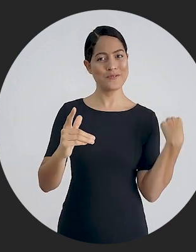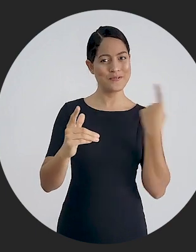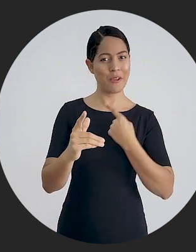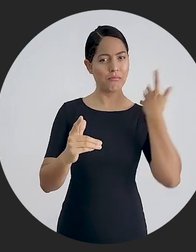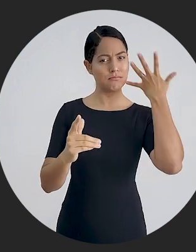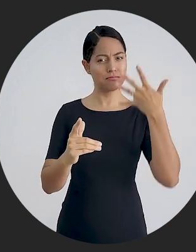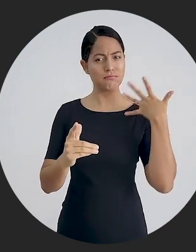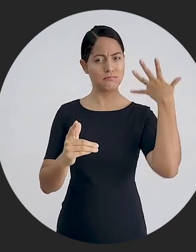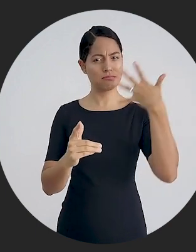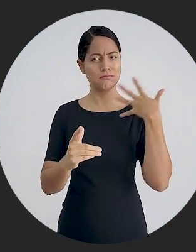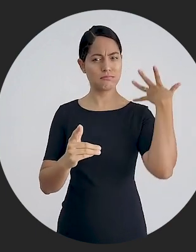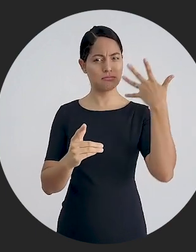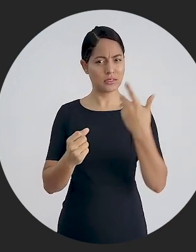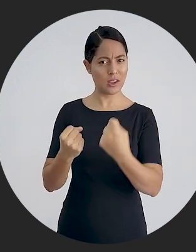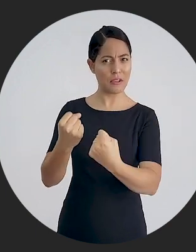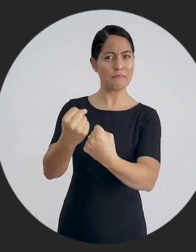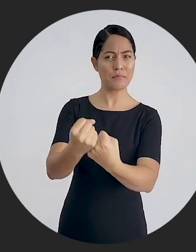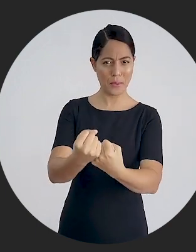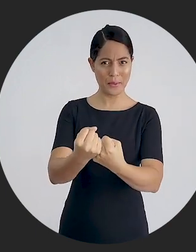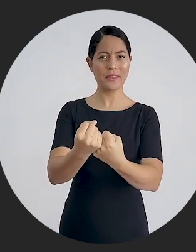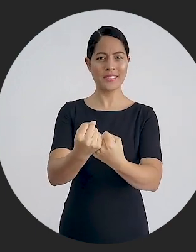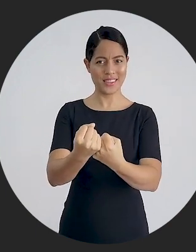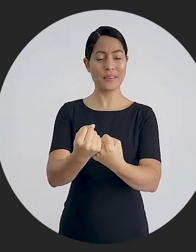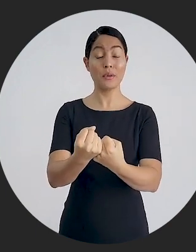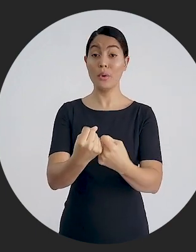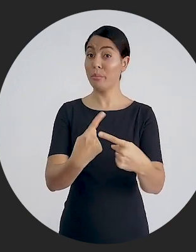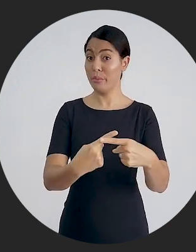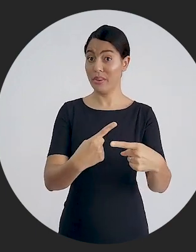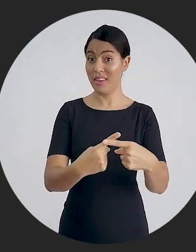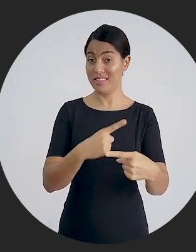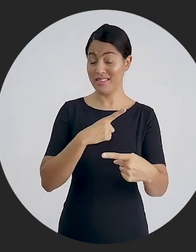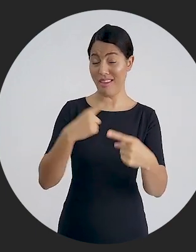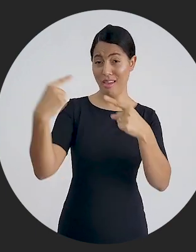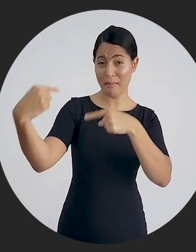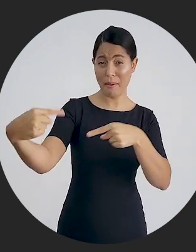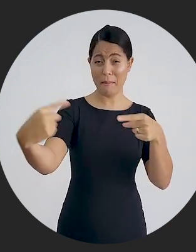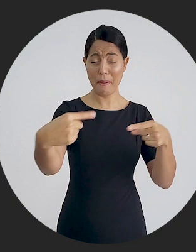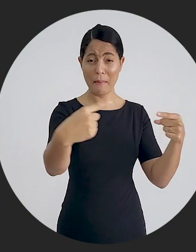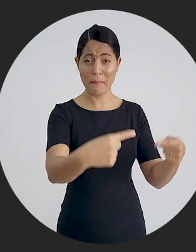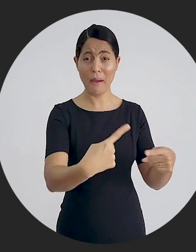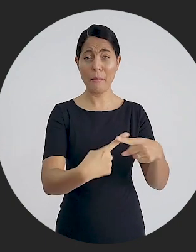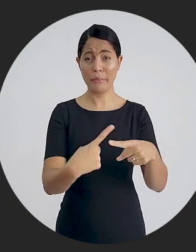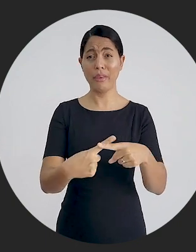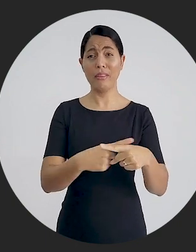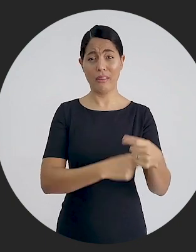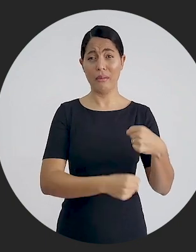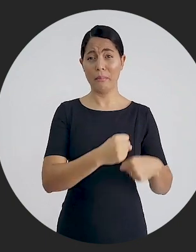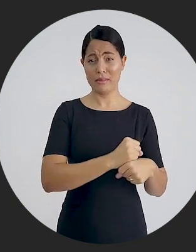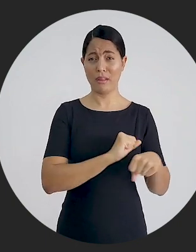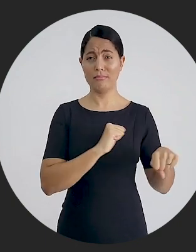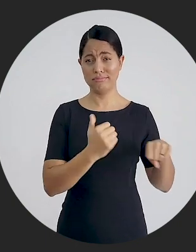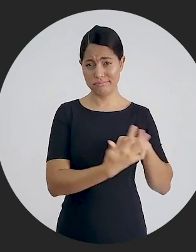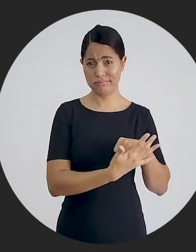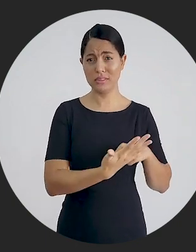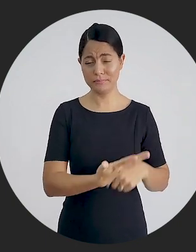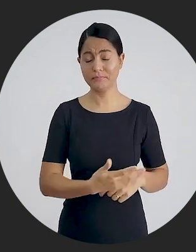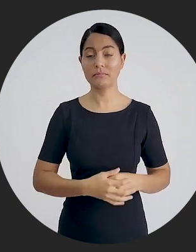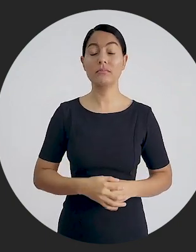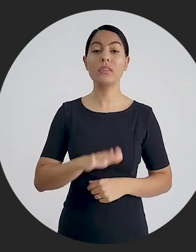dar a nossa parte nesse bocado aí de tantos desafios no